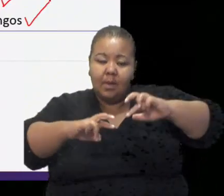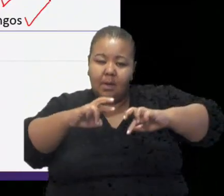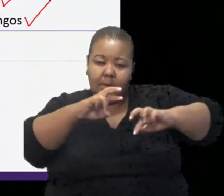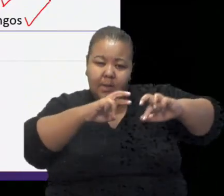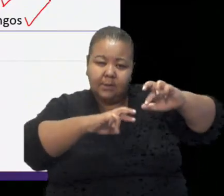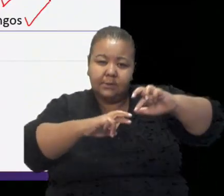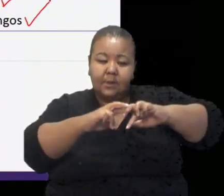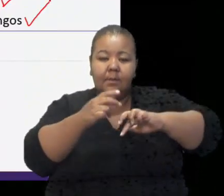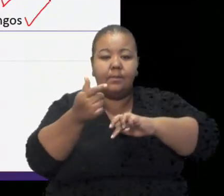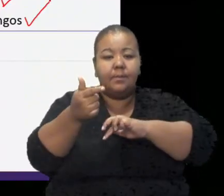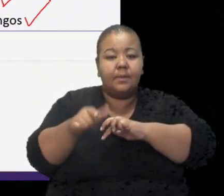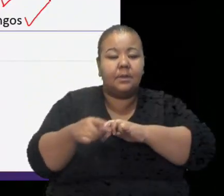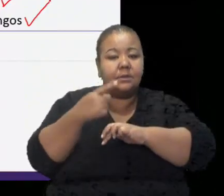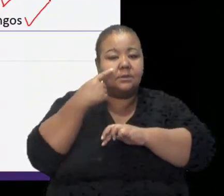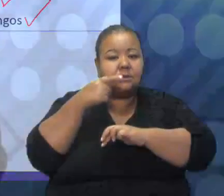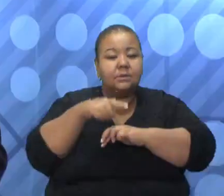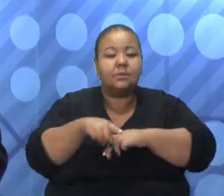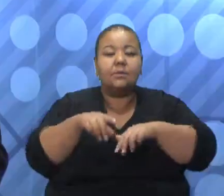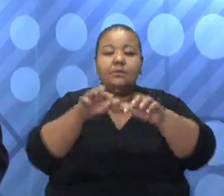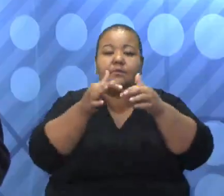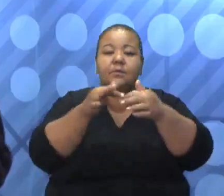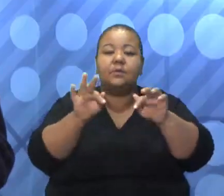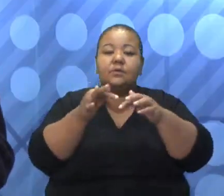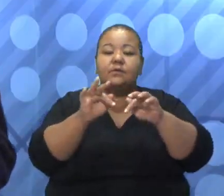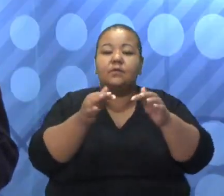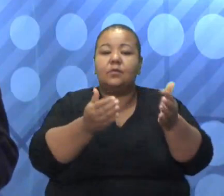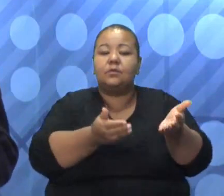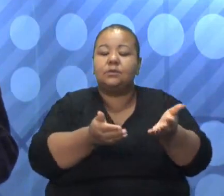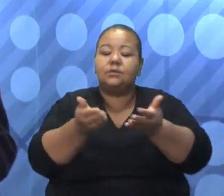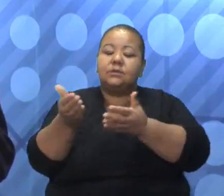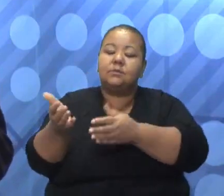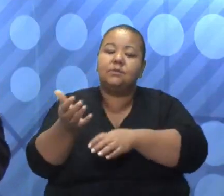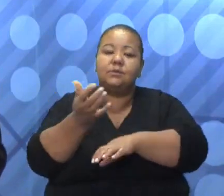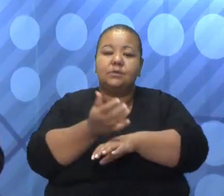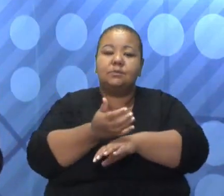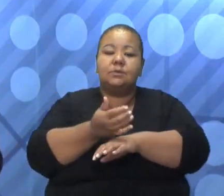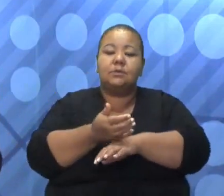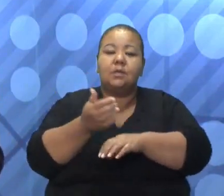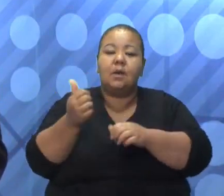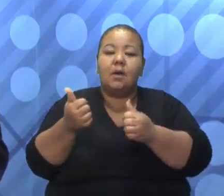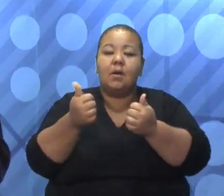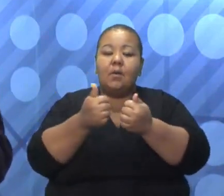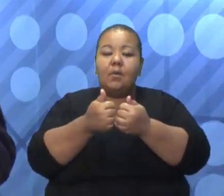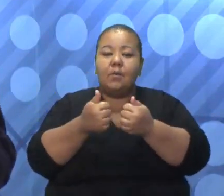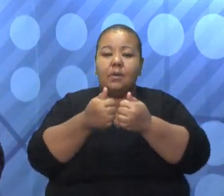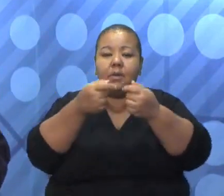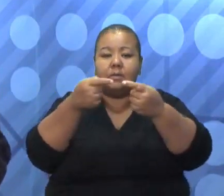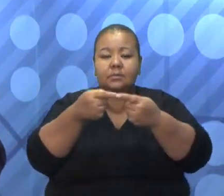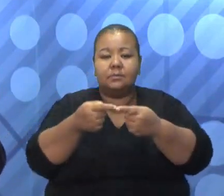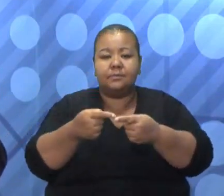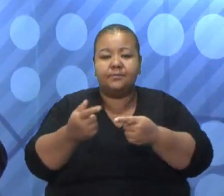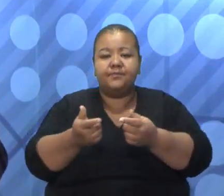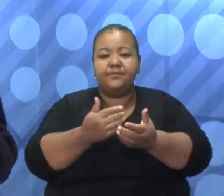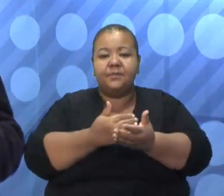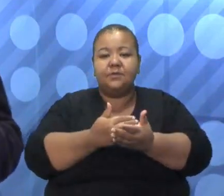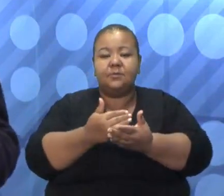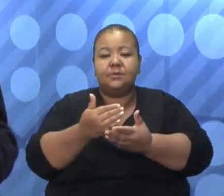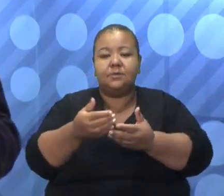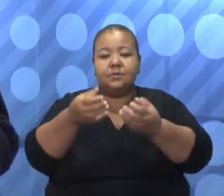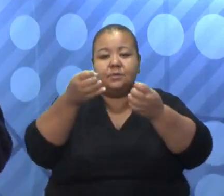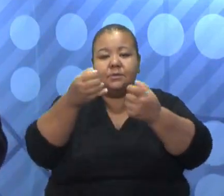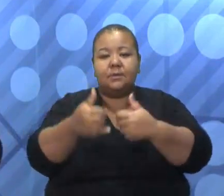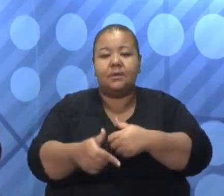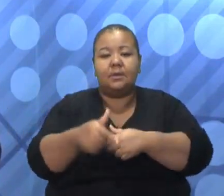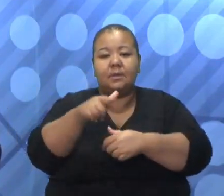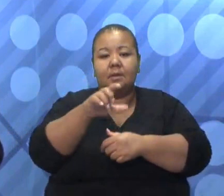chegar na questão de um fluxo de transporte de materiais do mais adequado possível. Então, a gente começou a falar de layout,